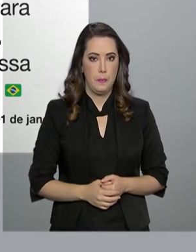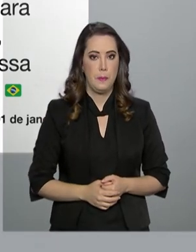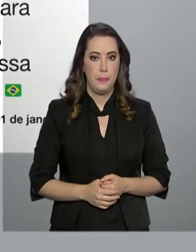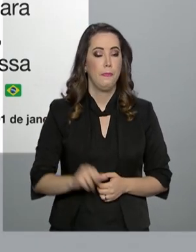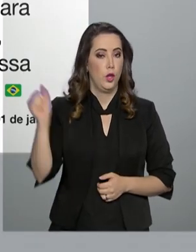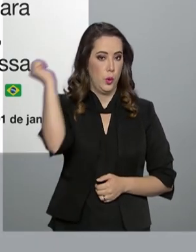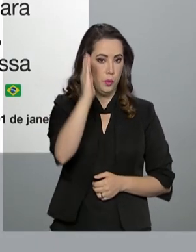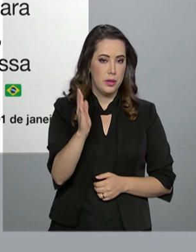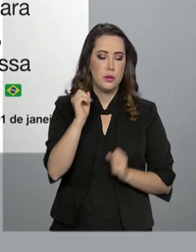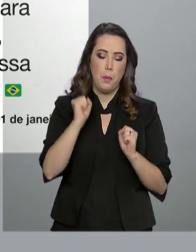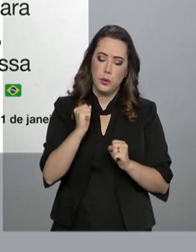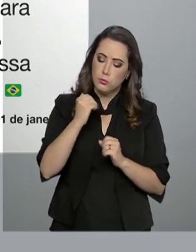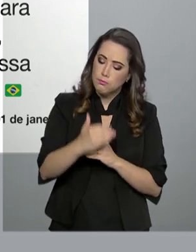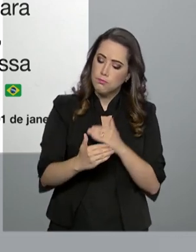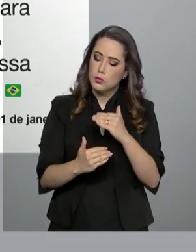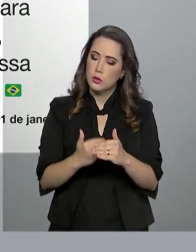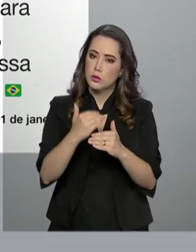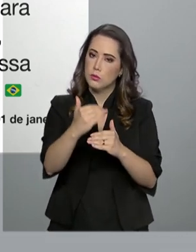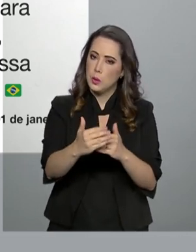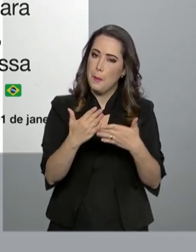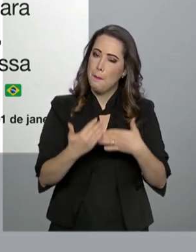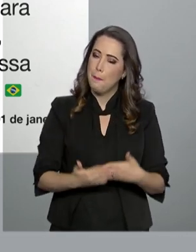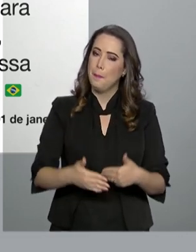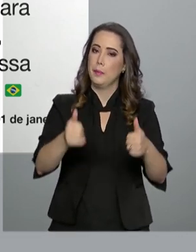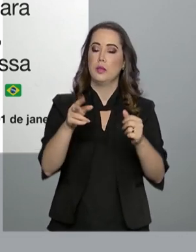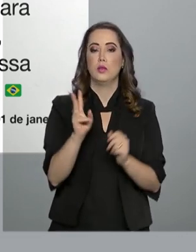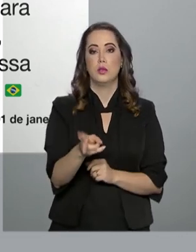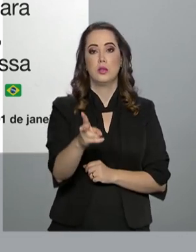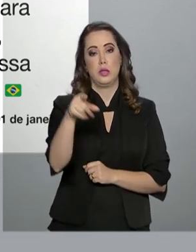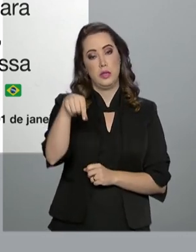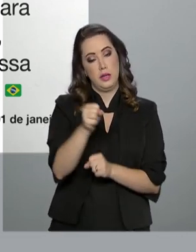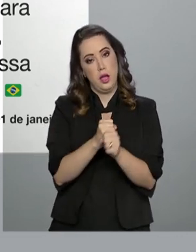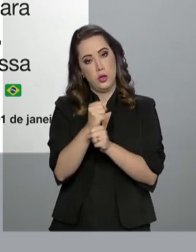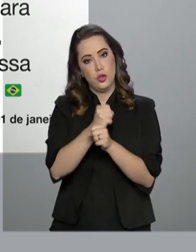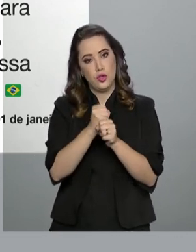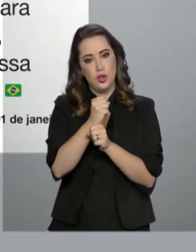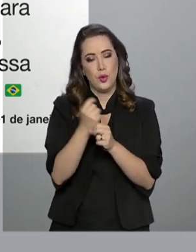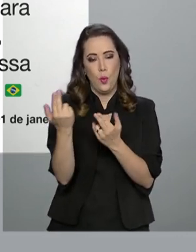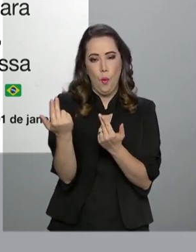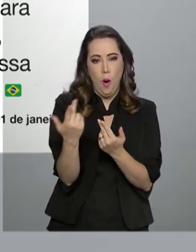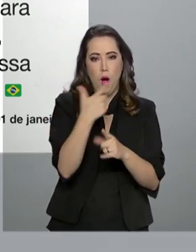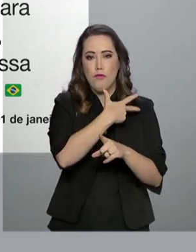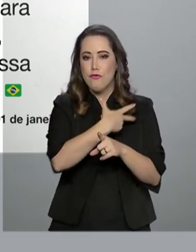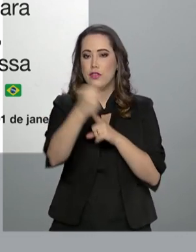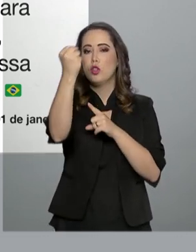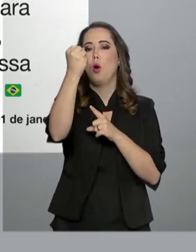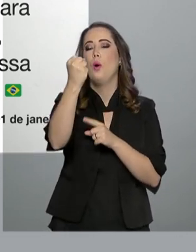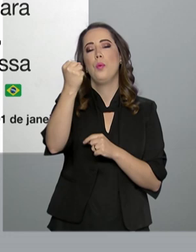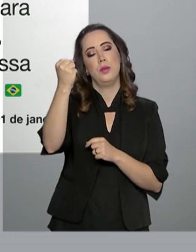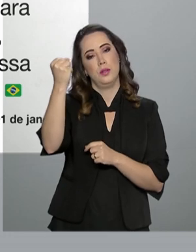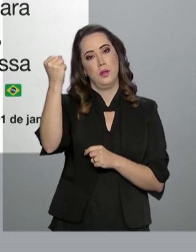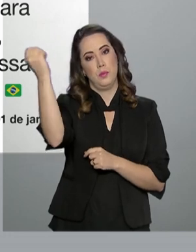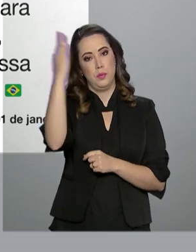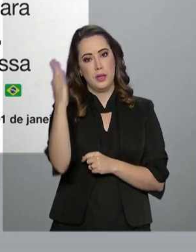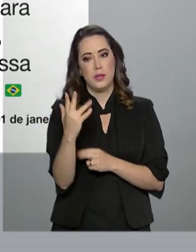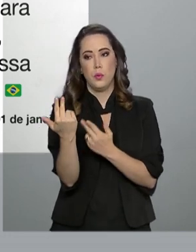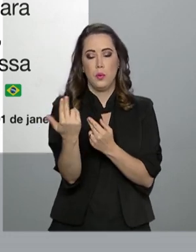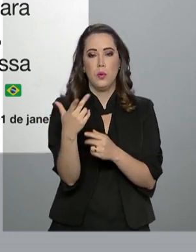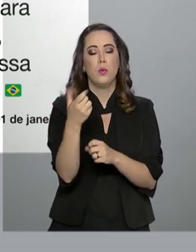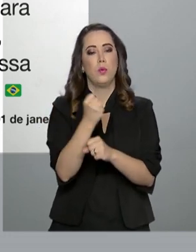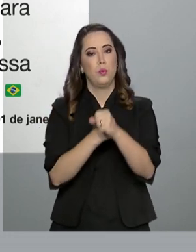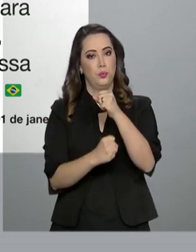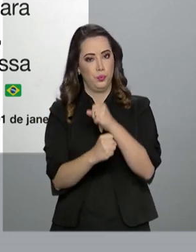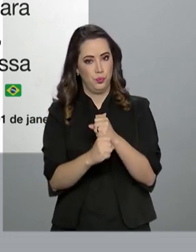continuar seguindo o caminho da prosperidade e que este ano seja tão vitorioso para o povo brasileiro quanto foi